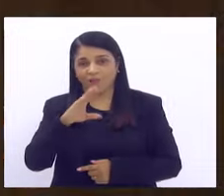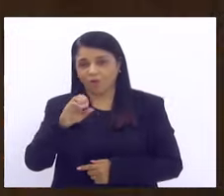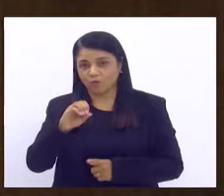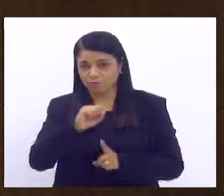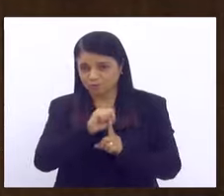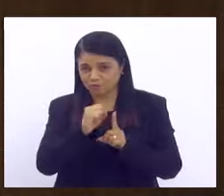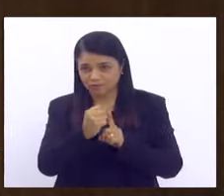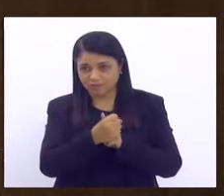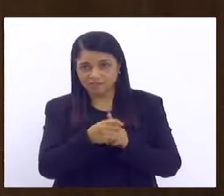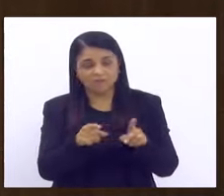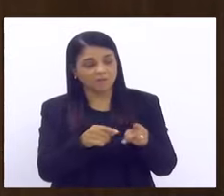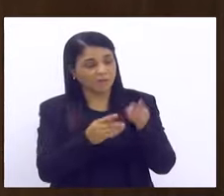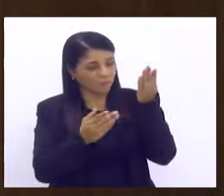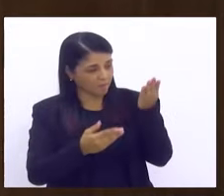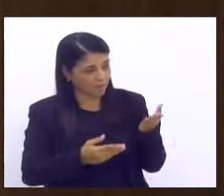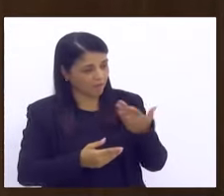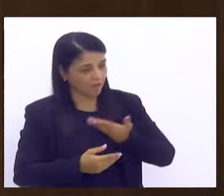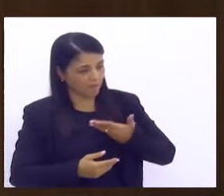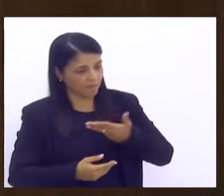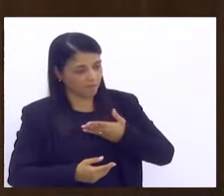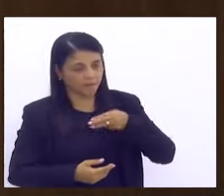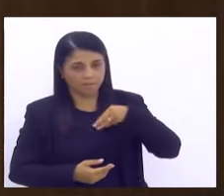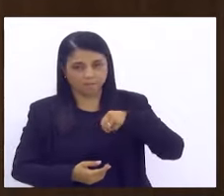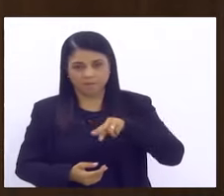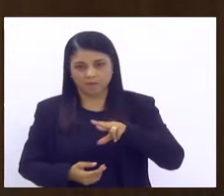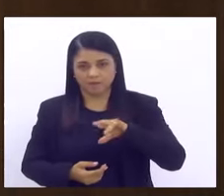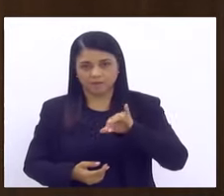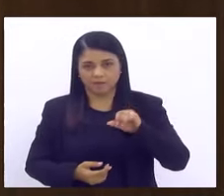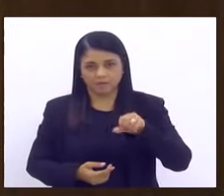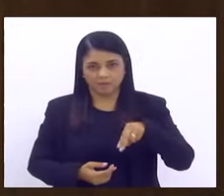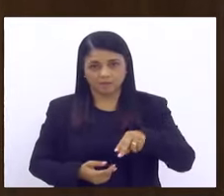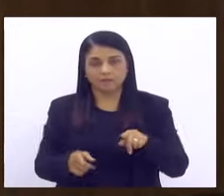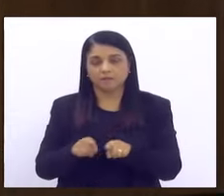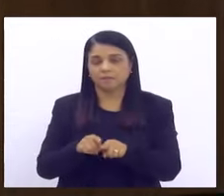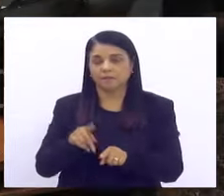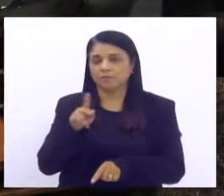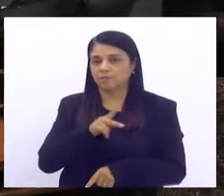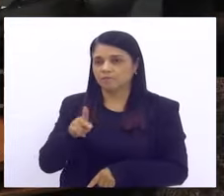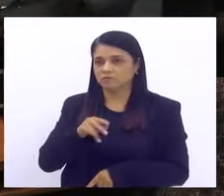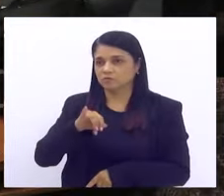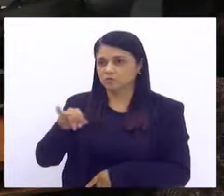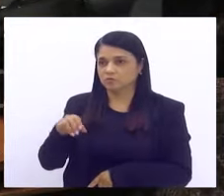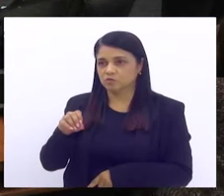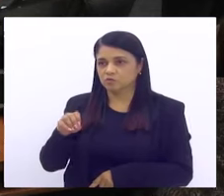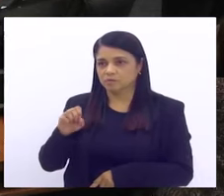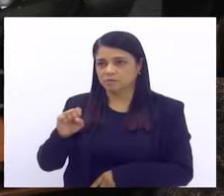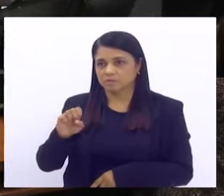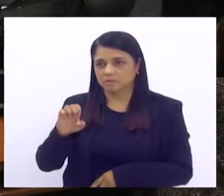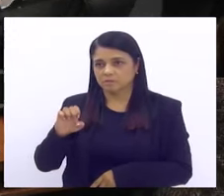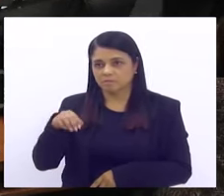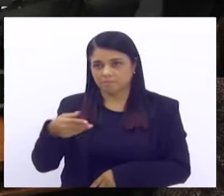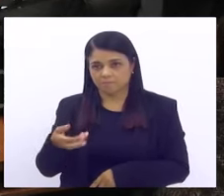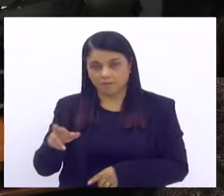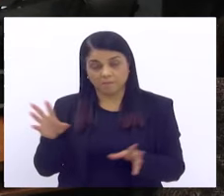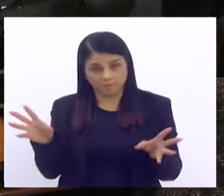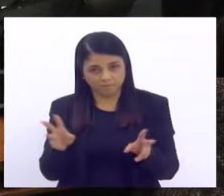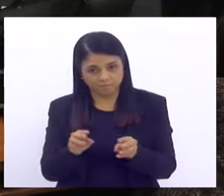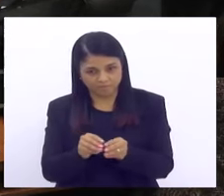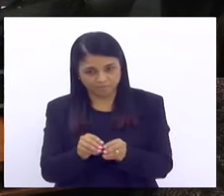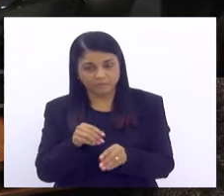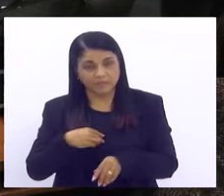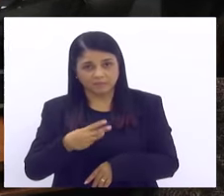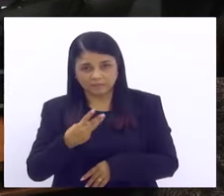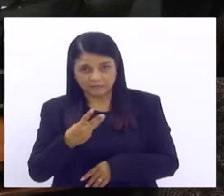dar coautoria para a minha companheira de bancada Marina e para o professor Josemar também. E só para concluir, presidente, ainda estou nos